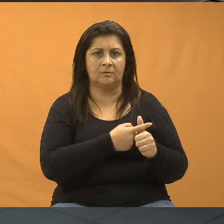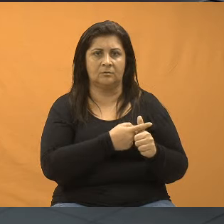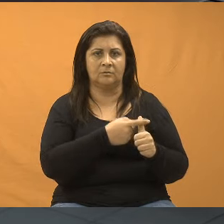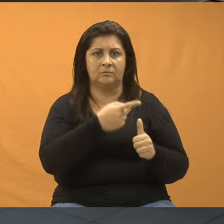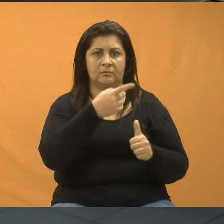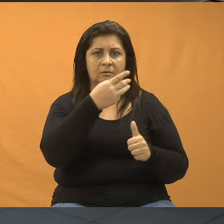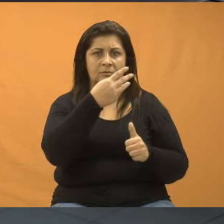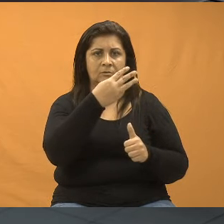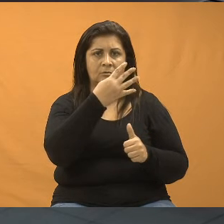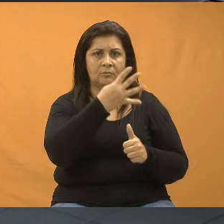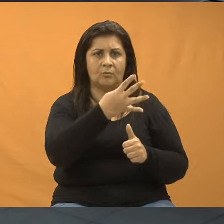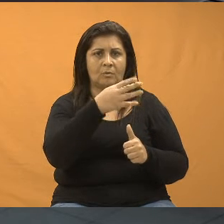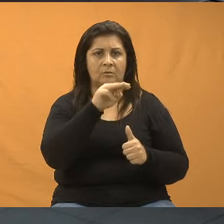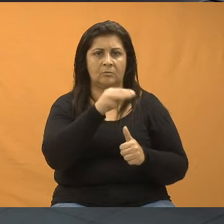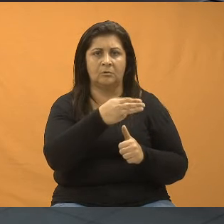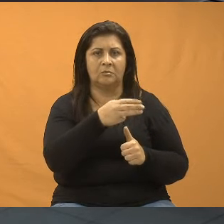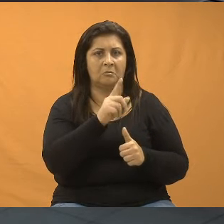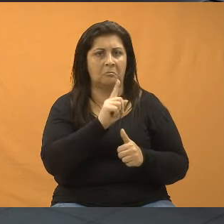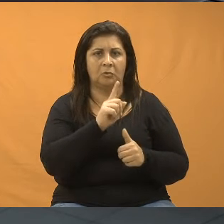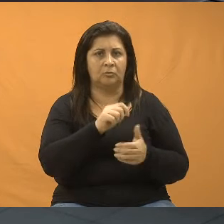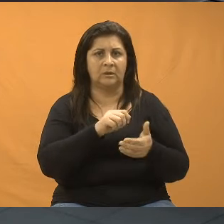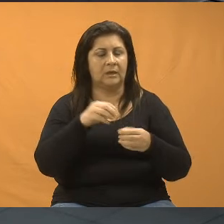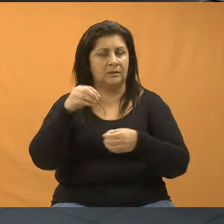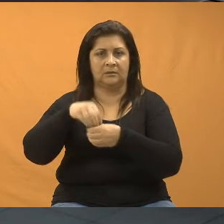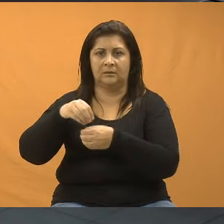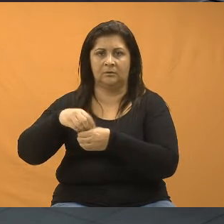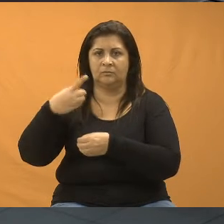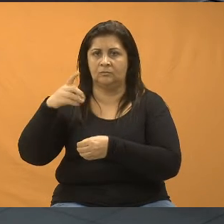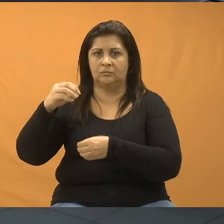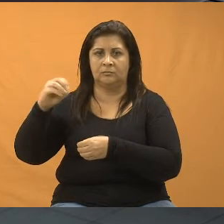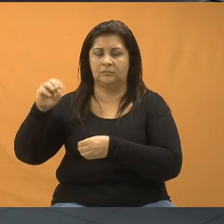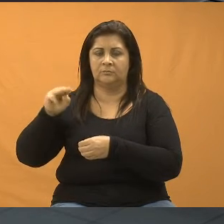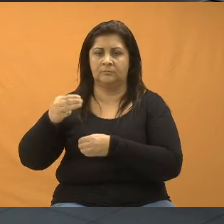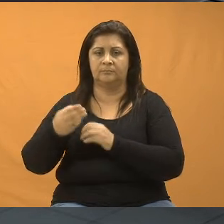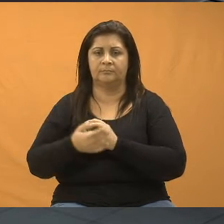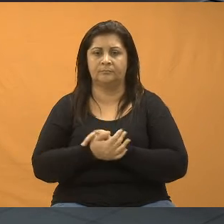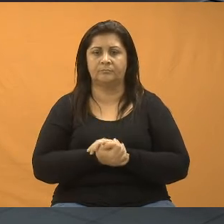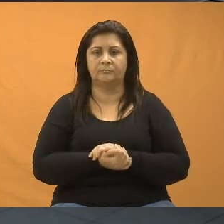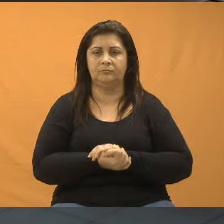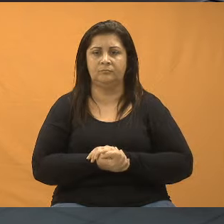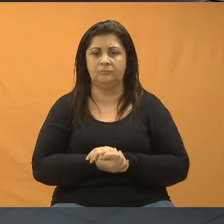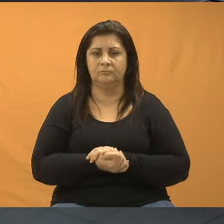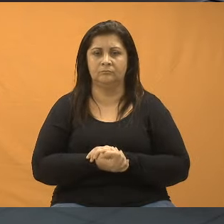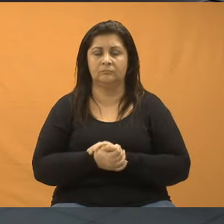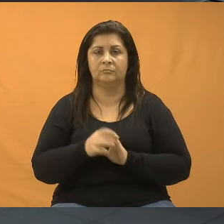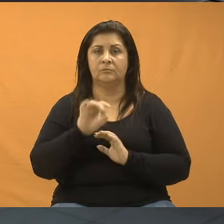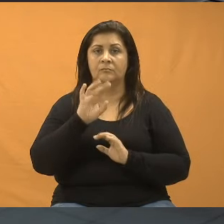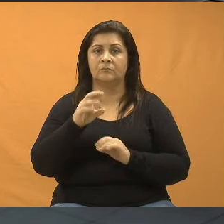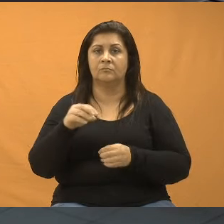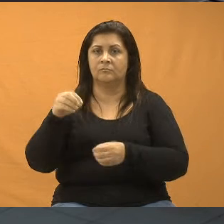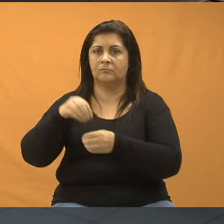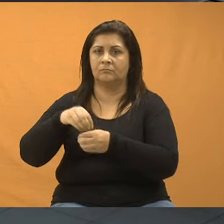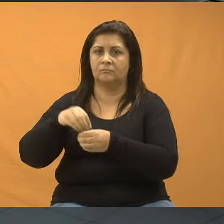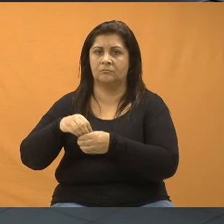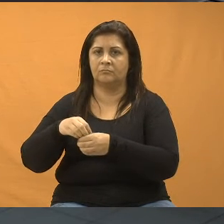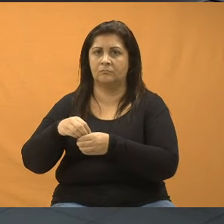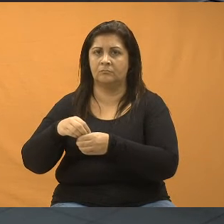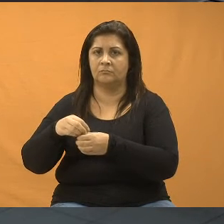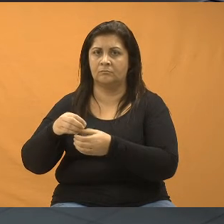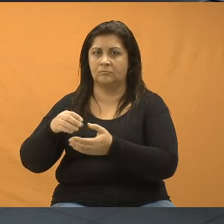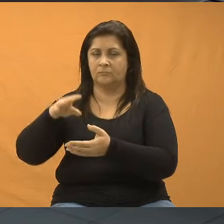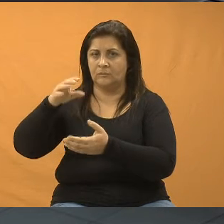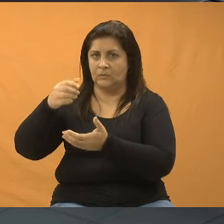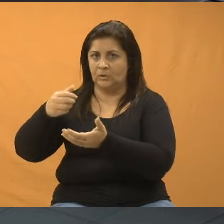nem reconhecida, ela não está nem constando no balanço, ela só pode vir a constar no balanço se um